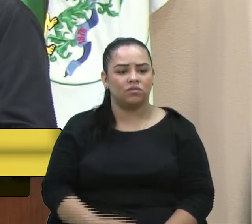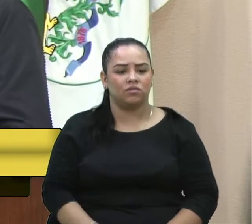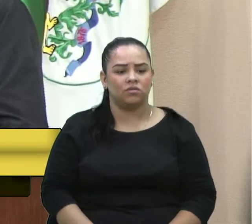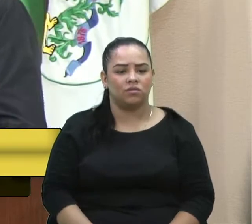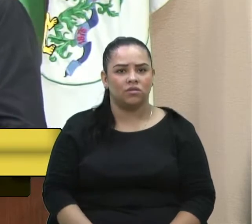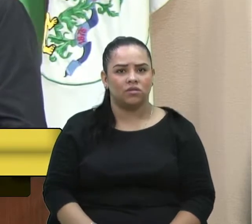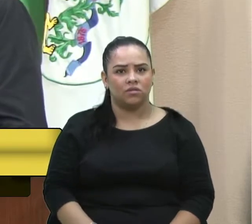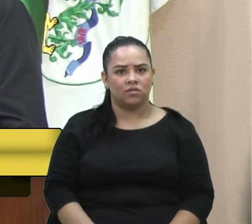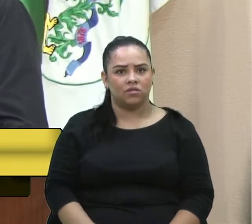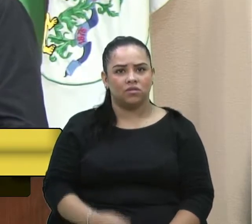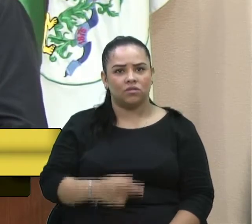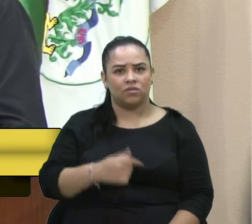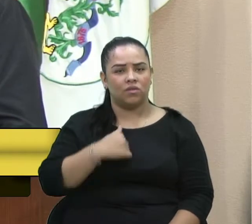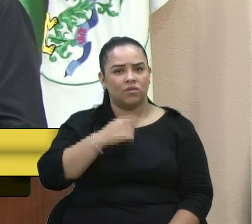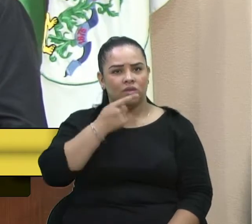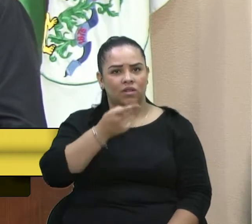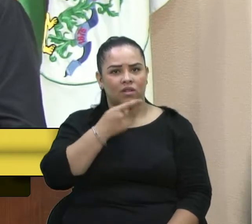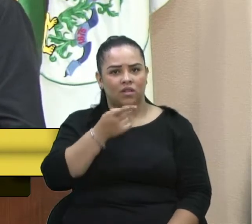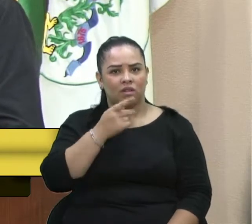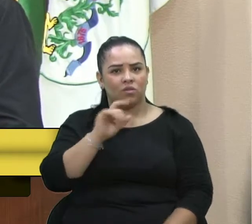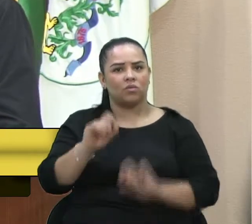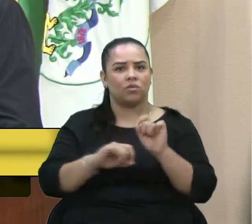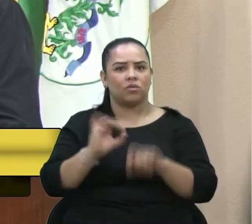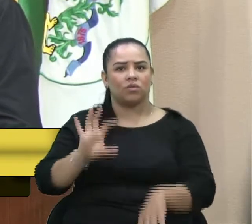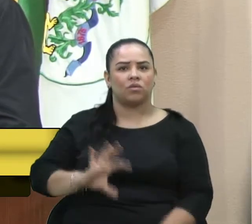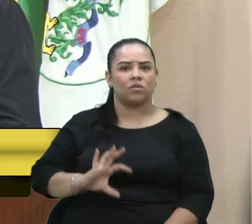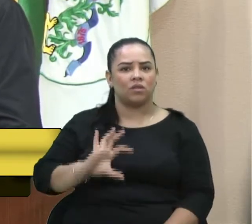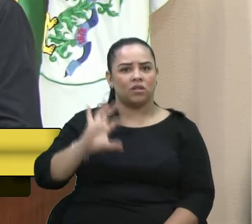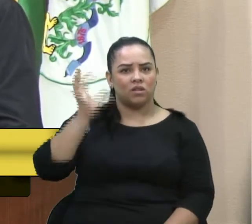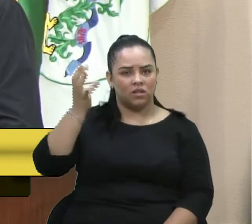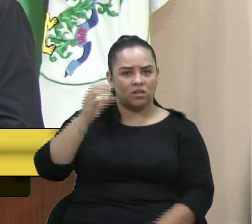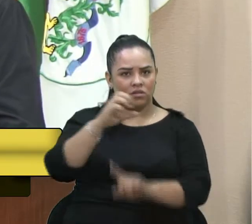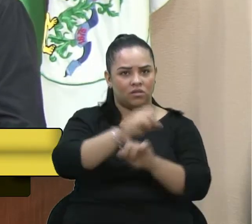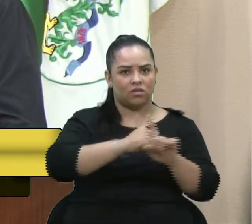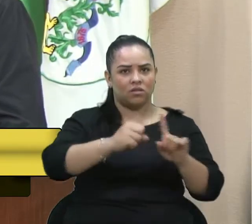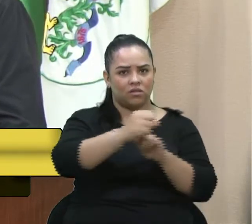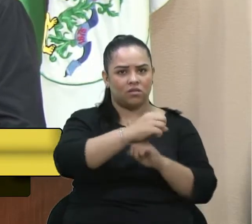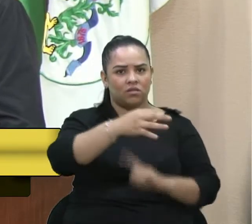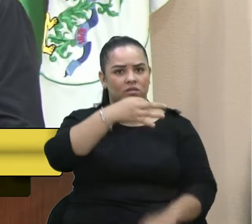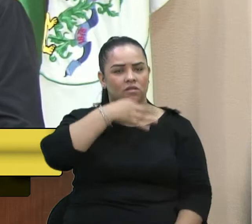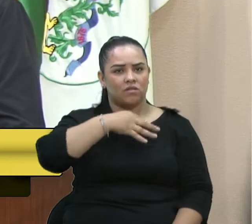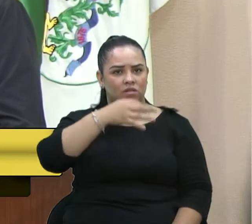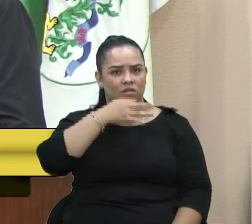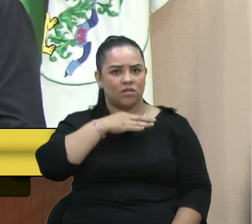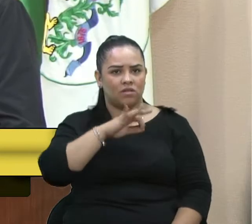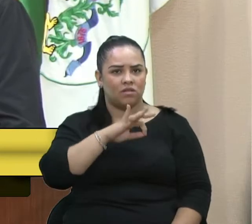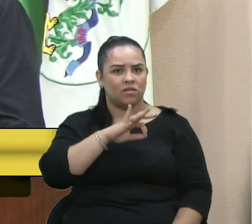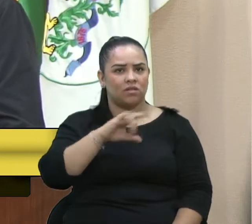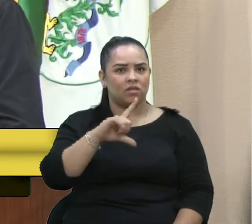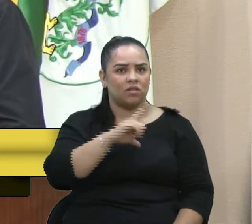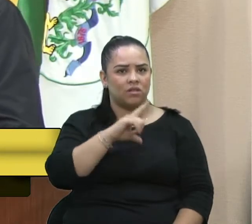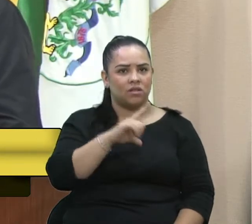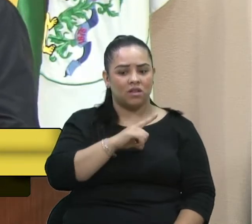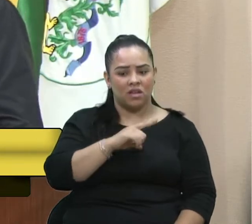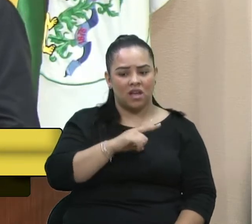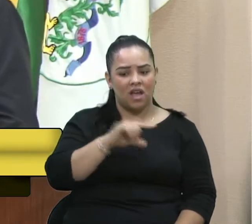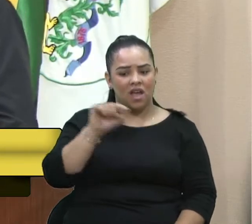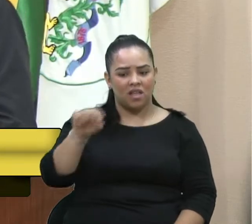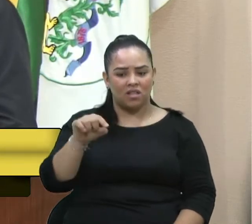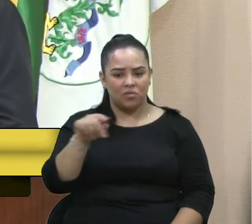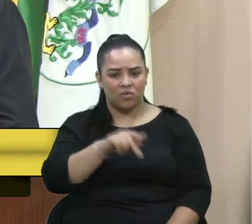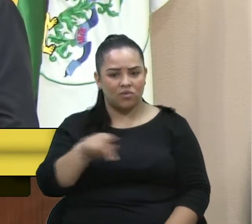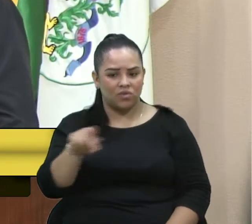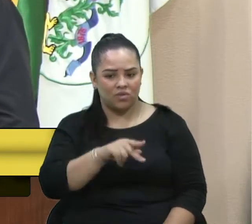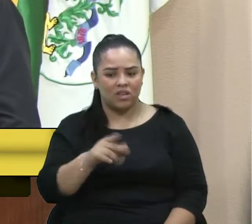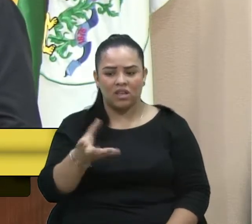esquecido pelo tamanho do ataque que aconteceu contra a sociedade caxiense, promovido por essa pseudo-professora que desejou a